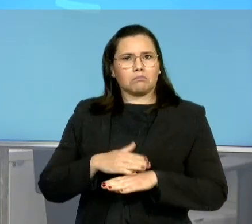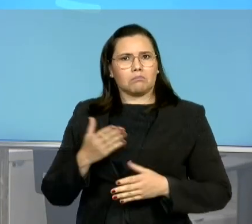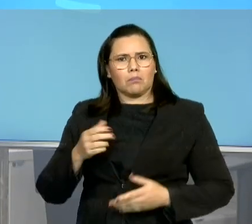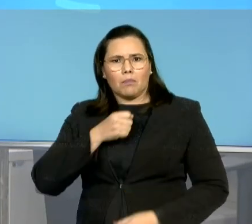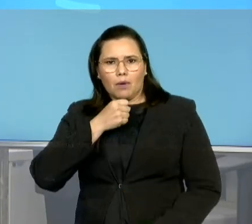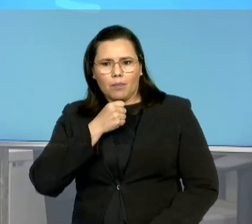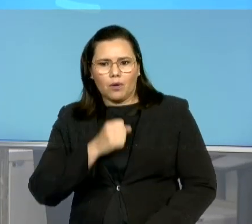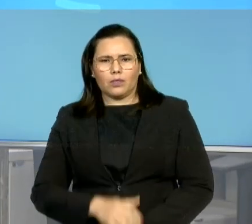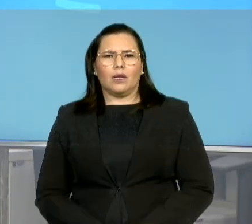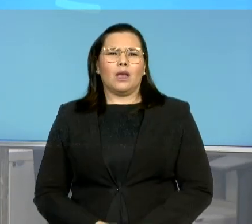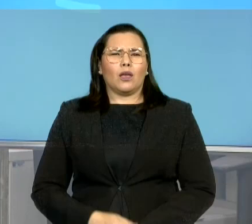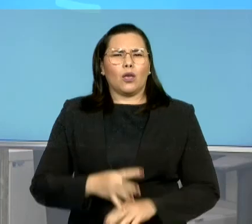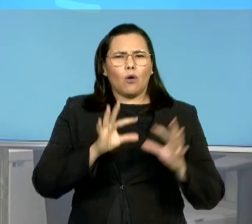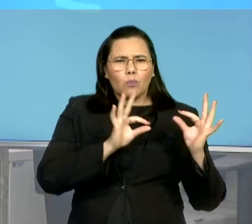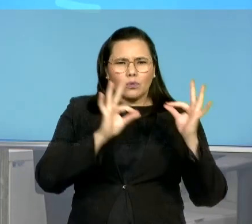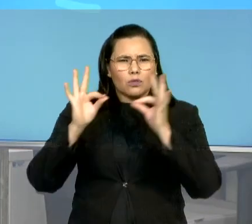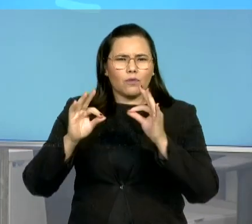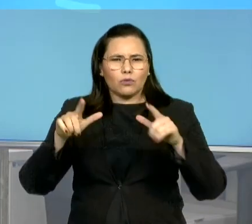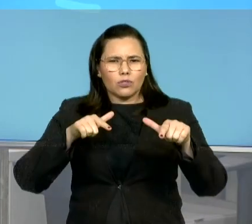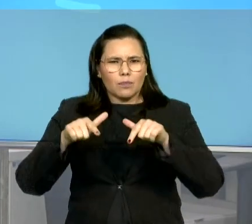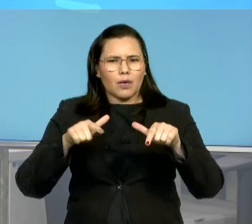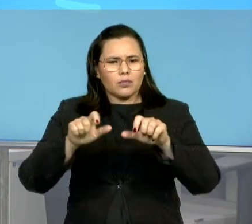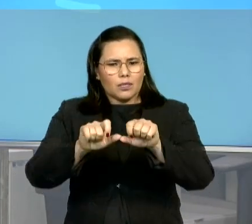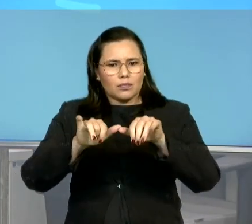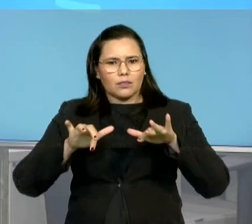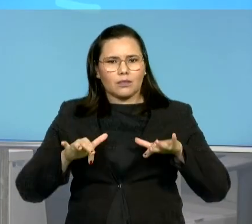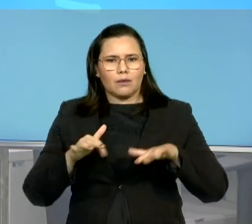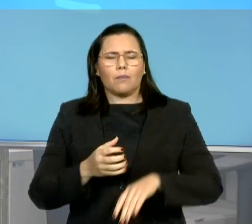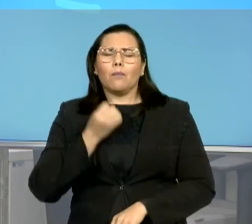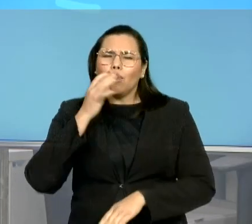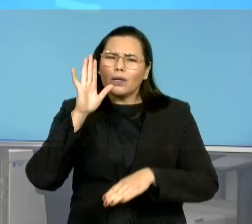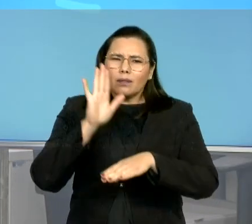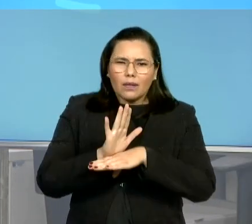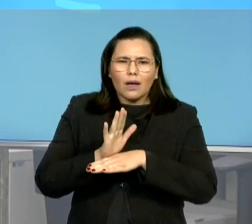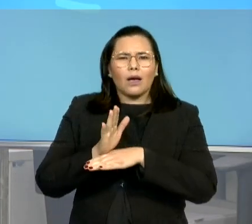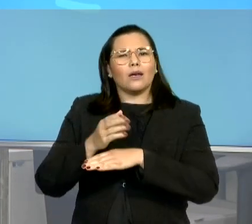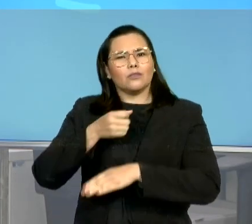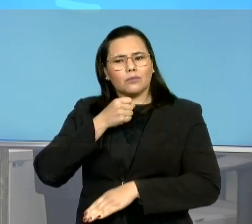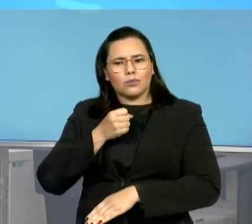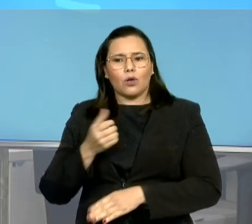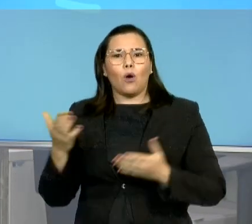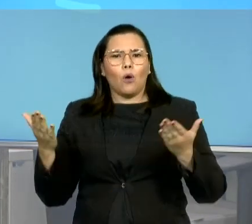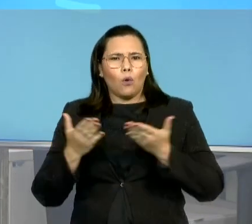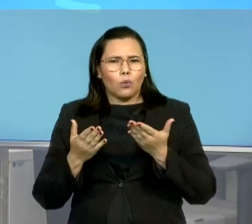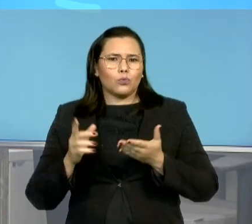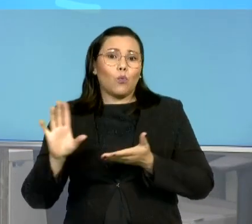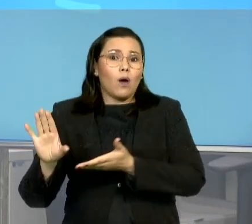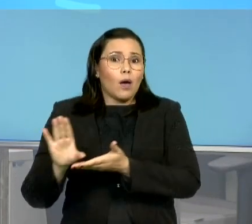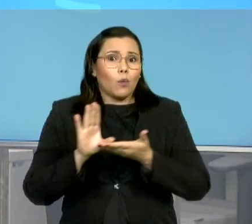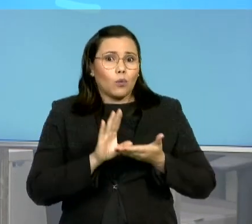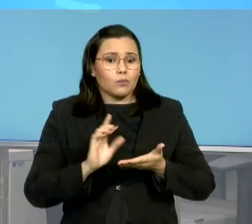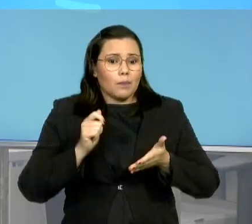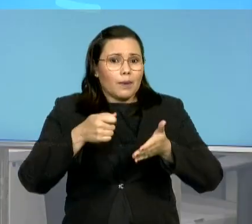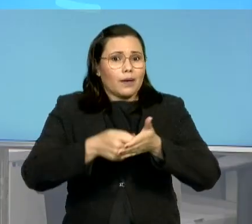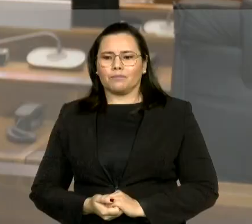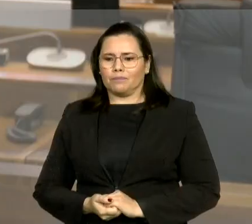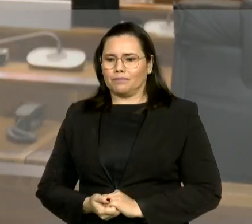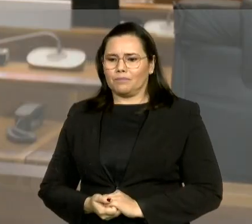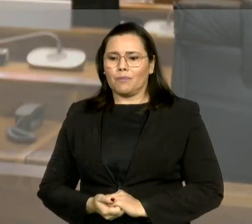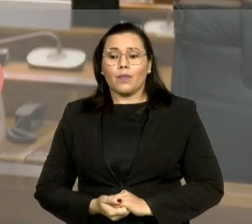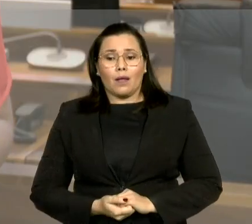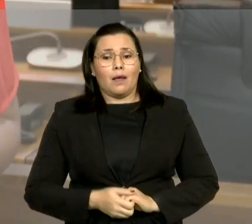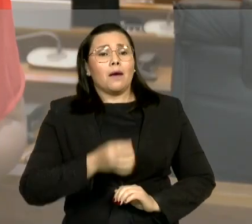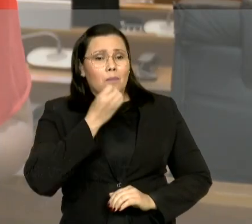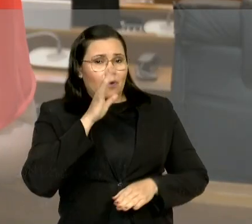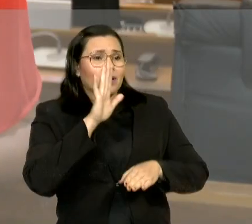sessão plenária encerrada agora há pouco. Milena, muito boa tarde. Questão dos precatórios dos professores, entre os principais assuntos, hein?